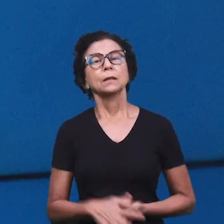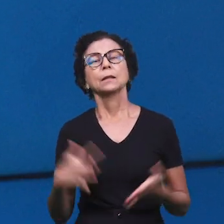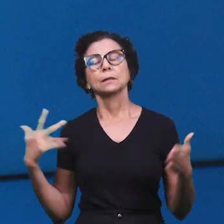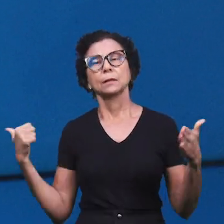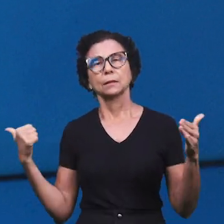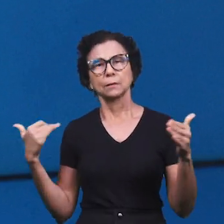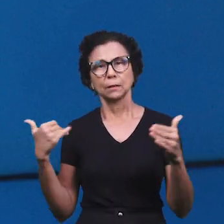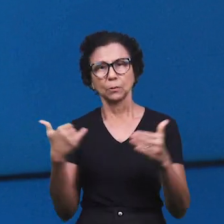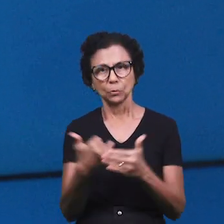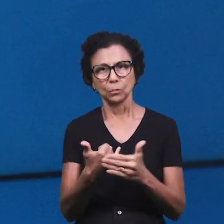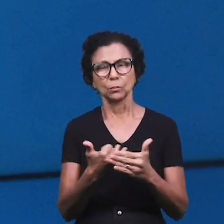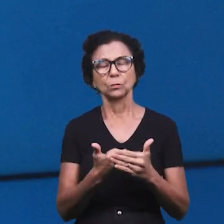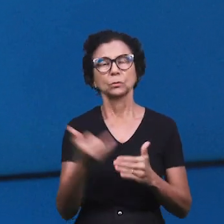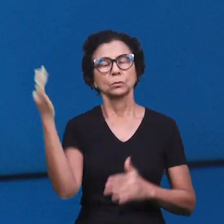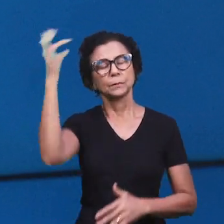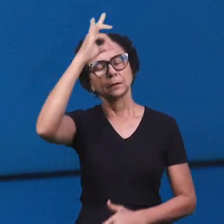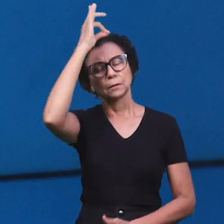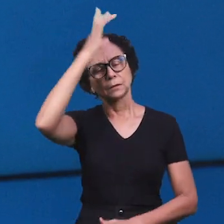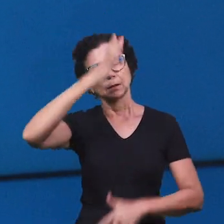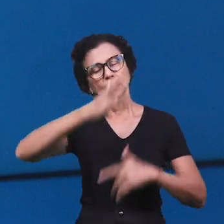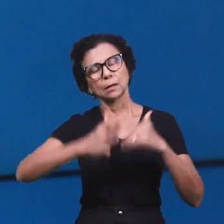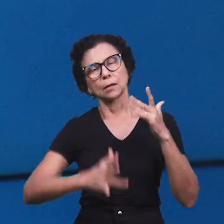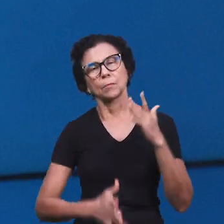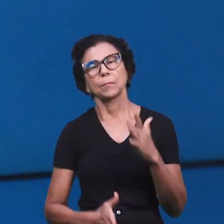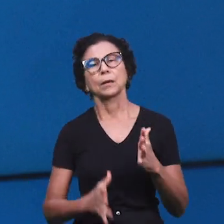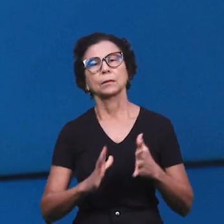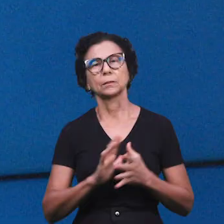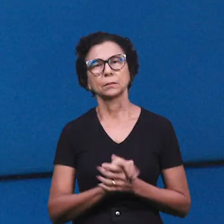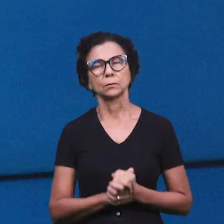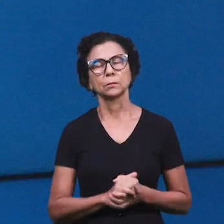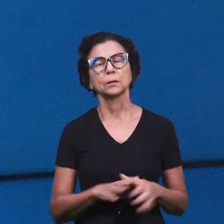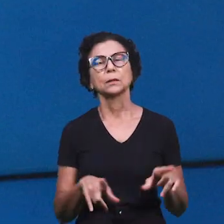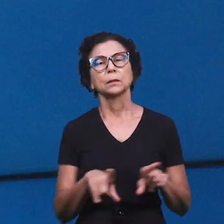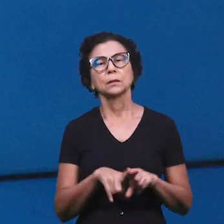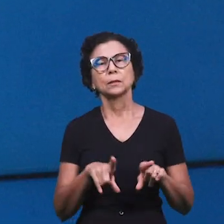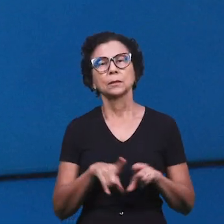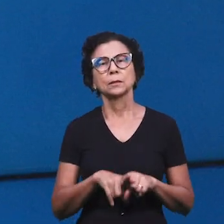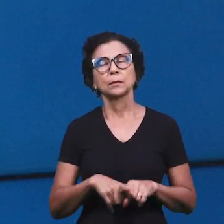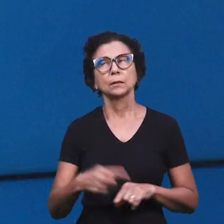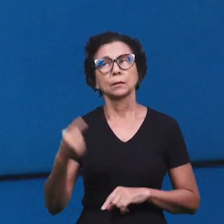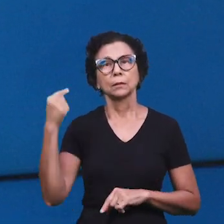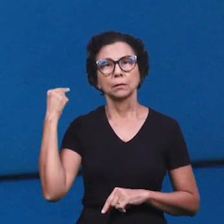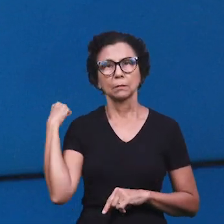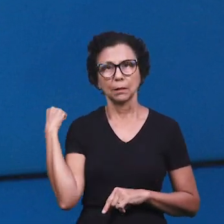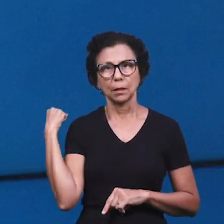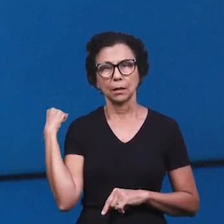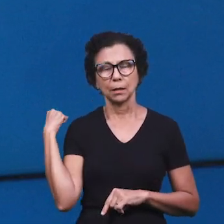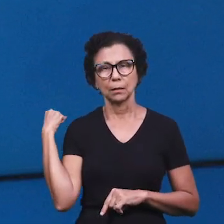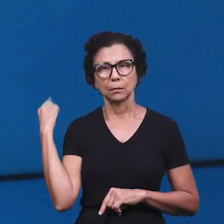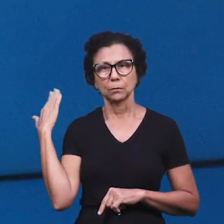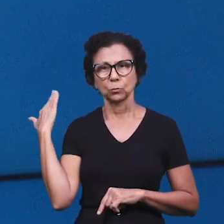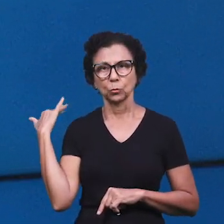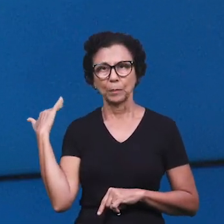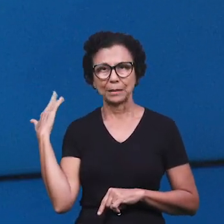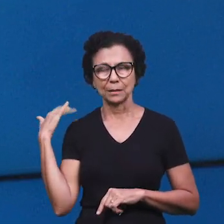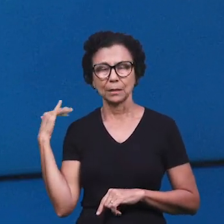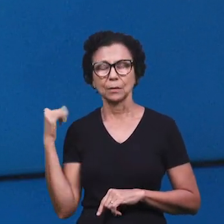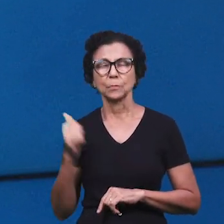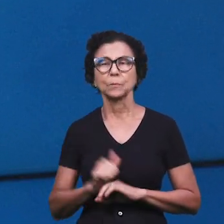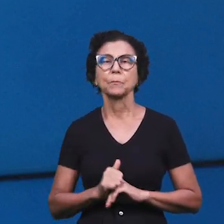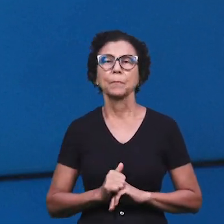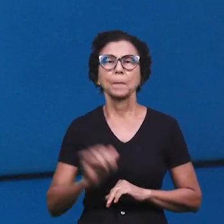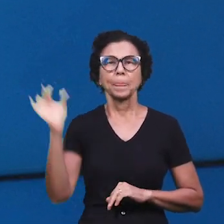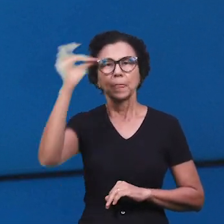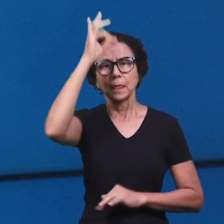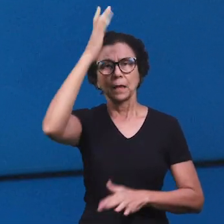igreja, né? Lá no início foi sobre toda a carne, ou seja, toda a congregação. Agora é sobre a igreja que restou, ou seja, os restantes,